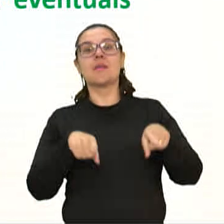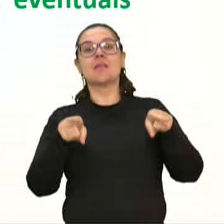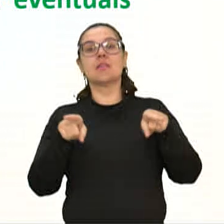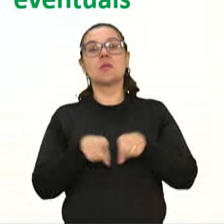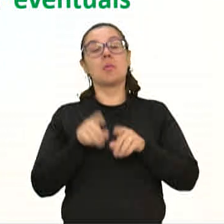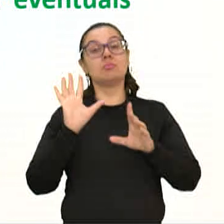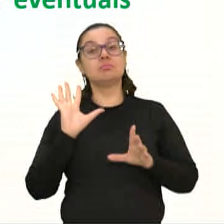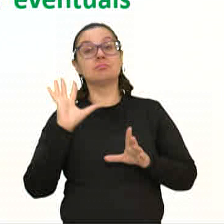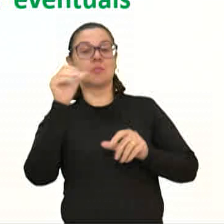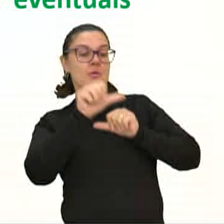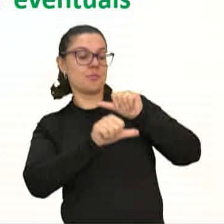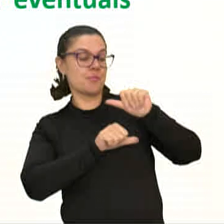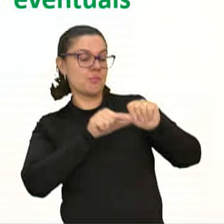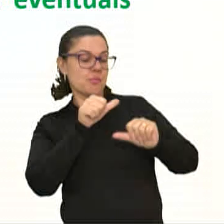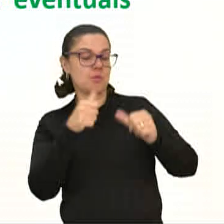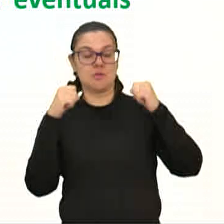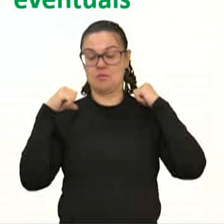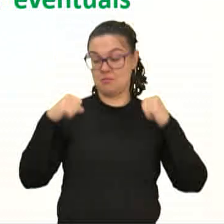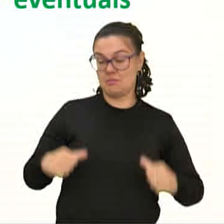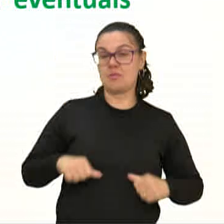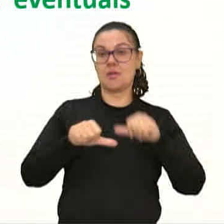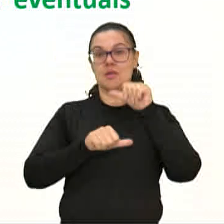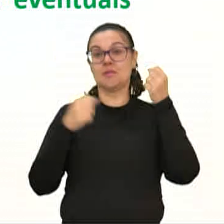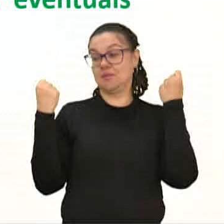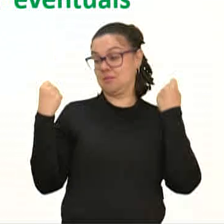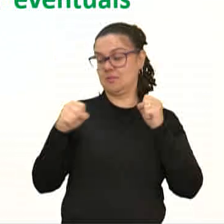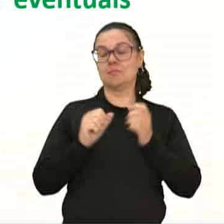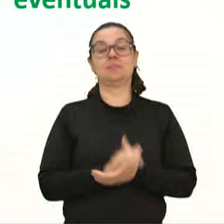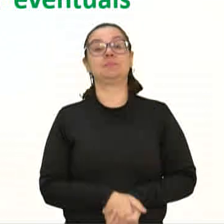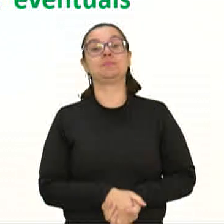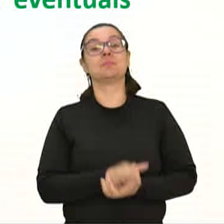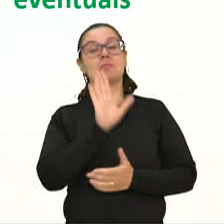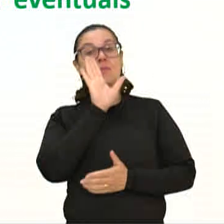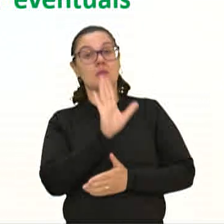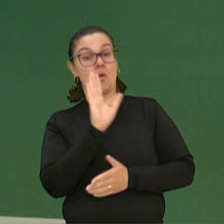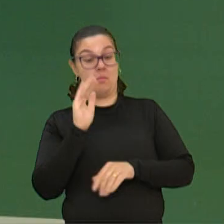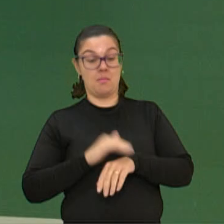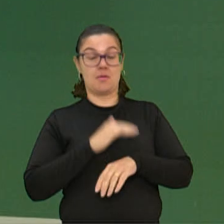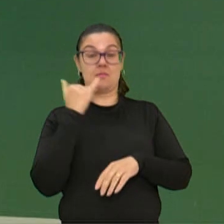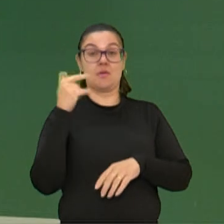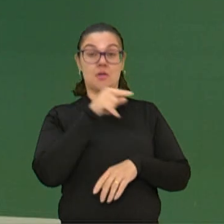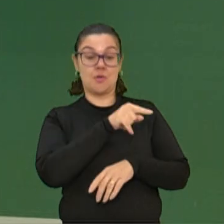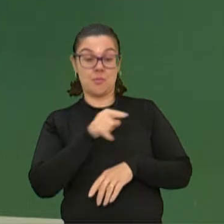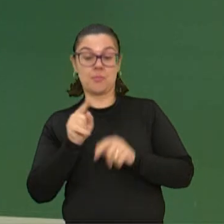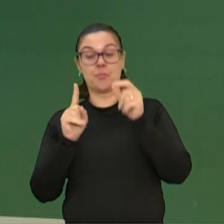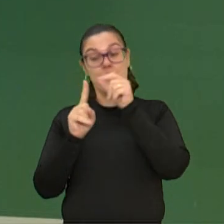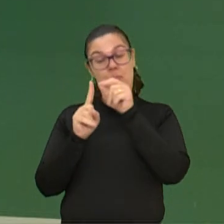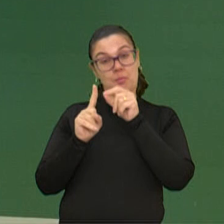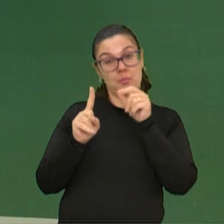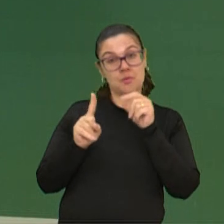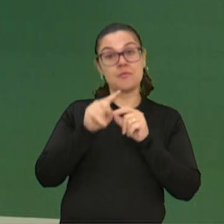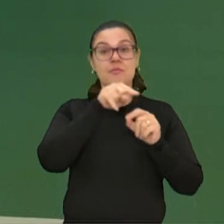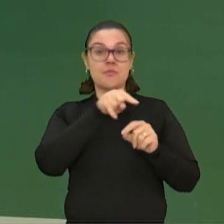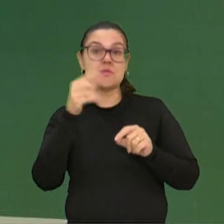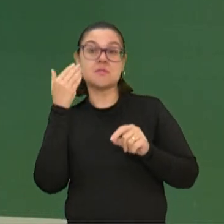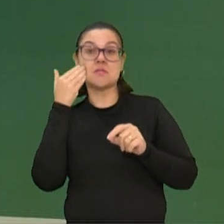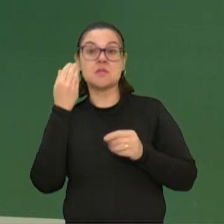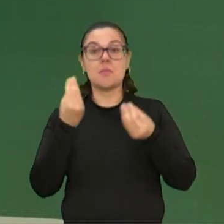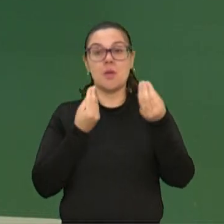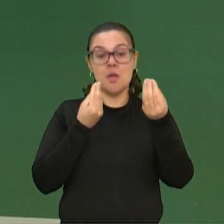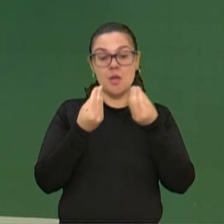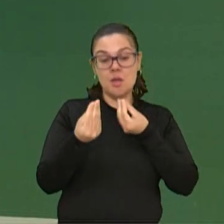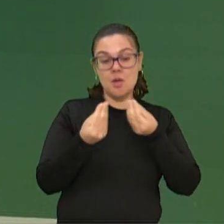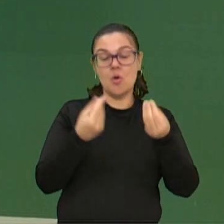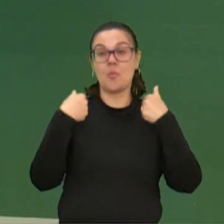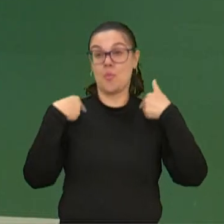as eventuais mudanças de treinamento. Tá? Então, um dos itens importantes, além de você saber também